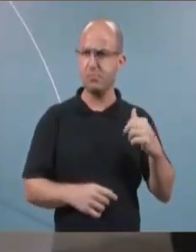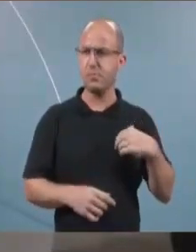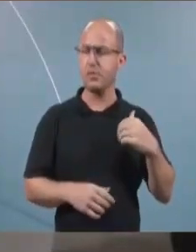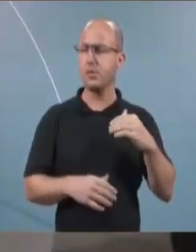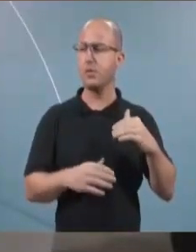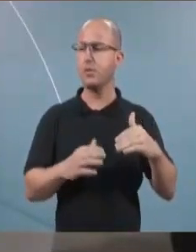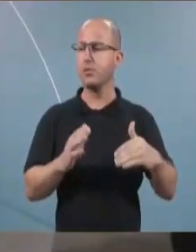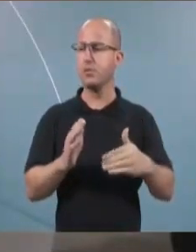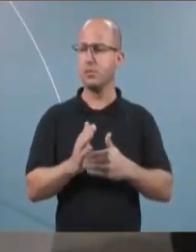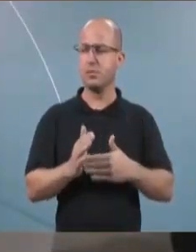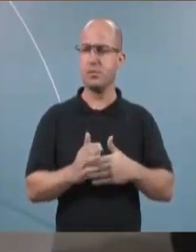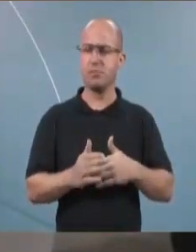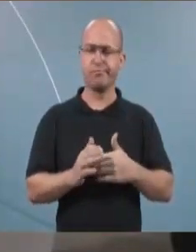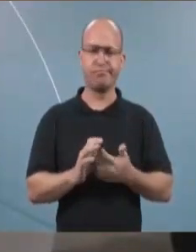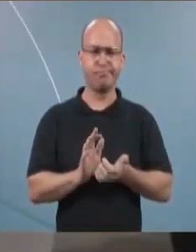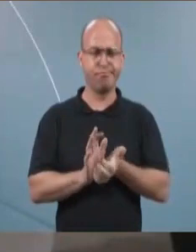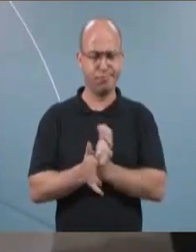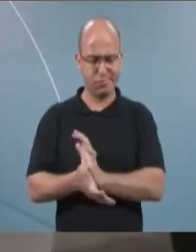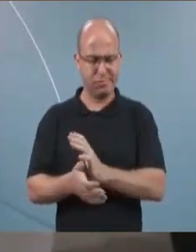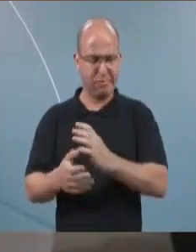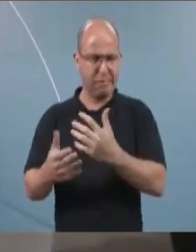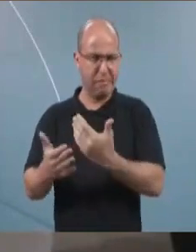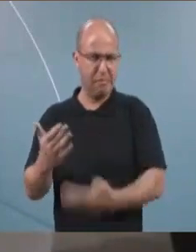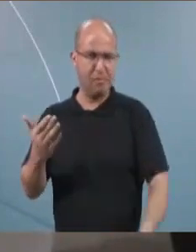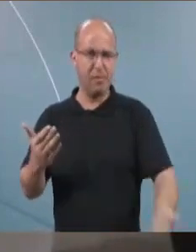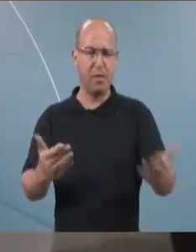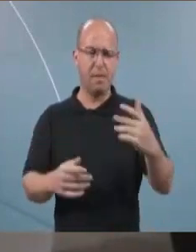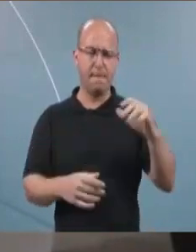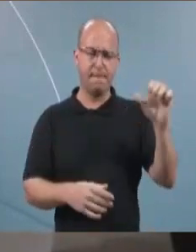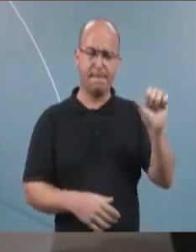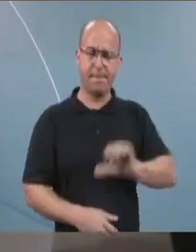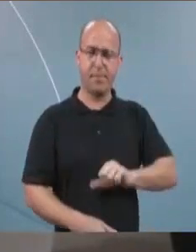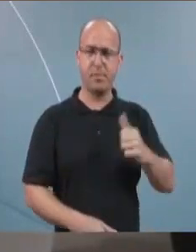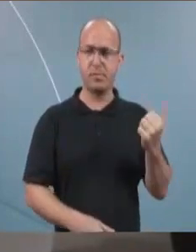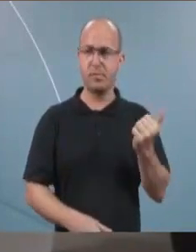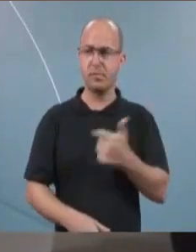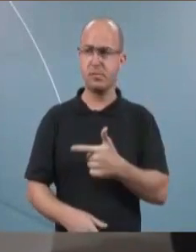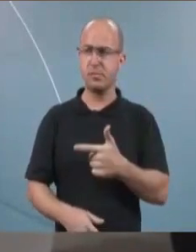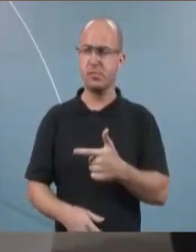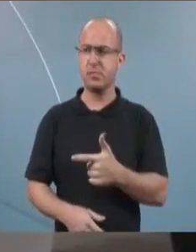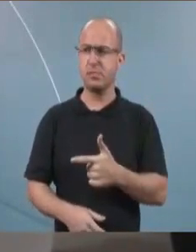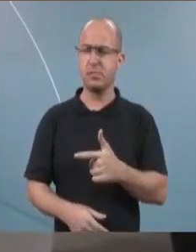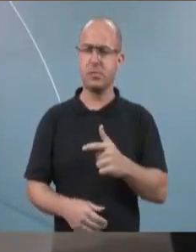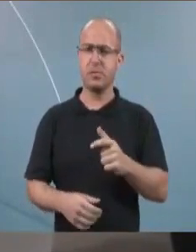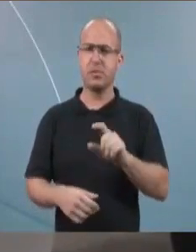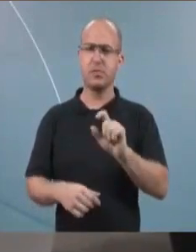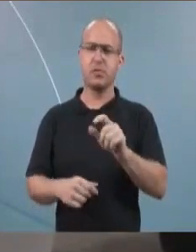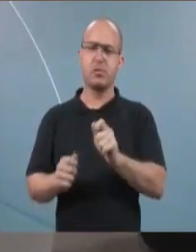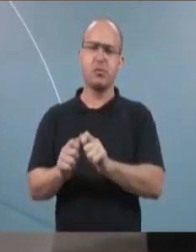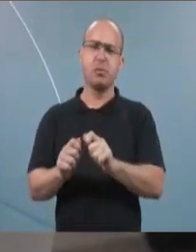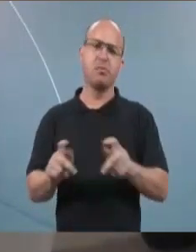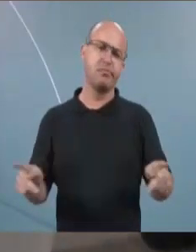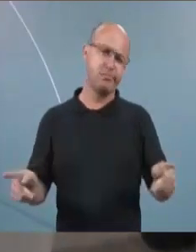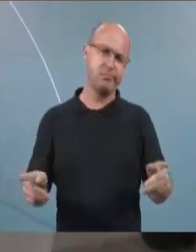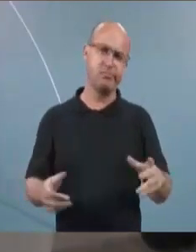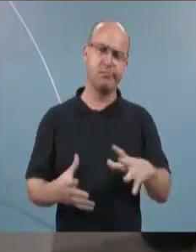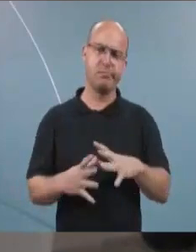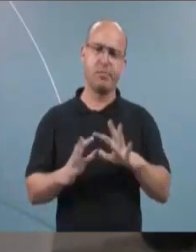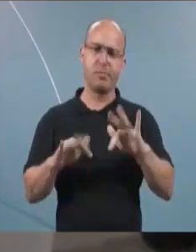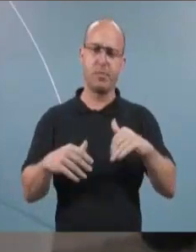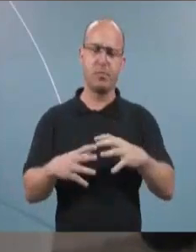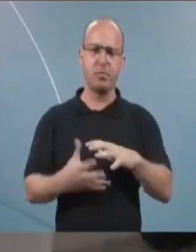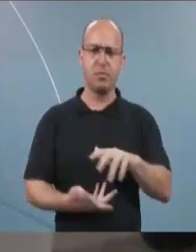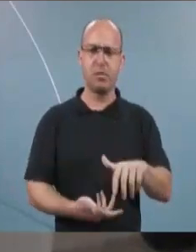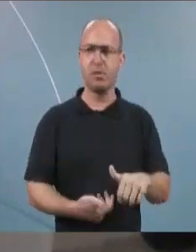absolutamente destruídos por pior do que esse só o Apocalipse não